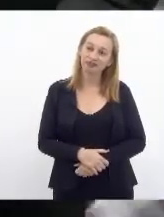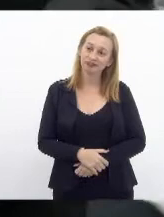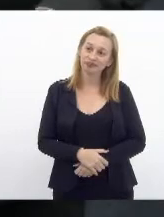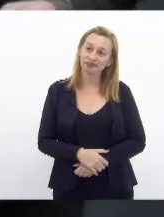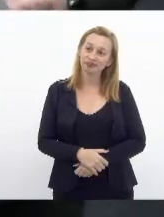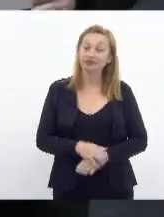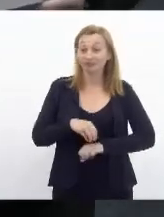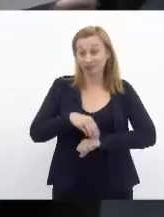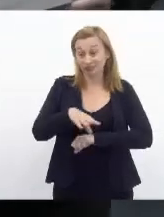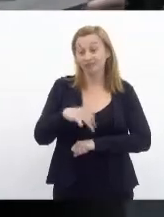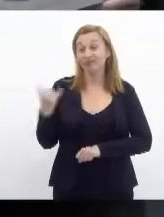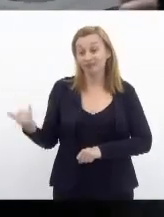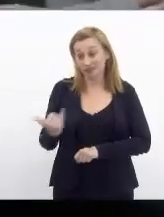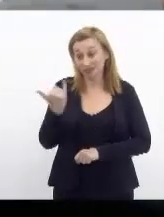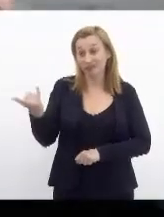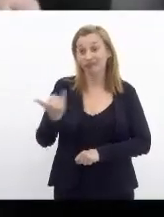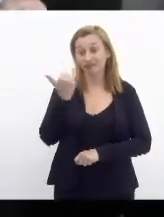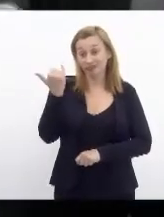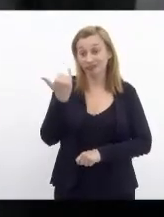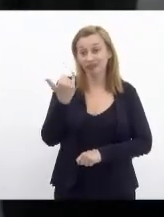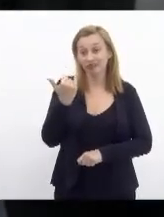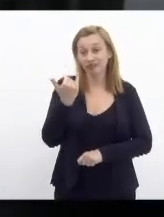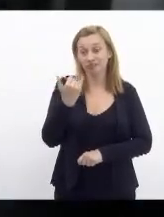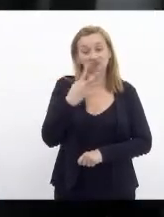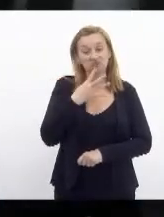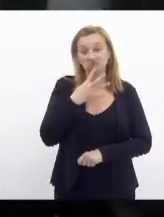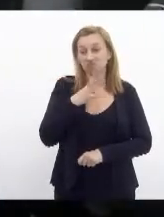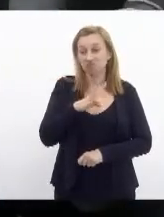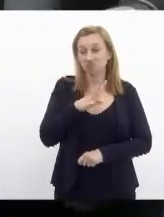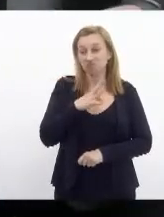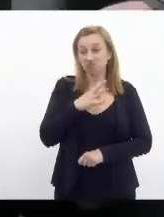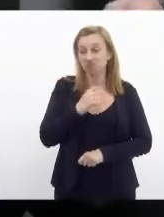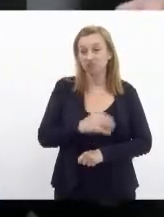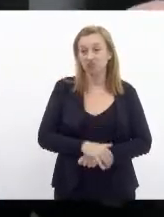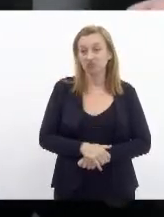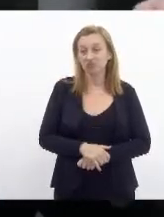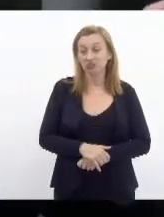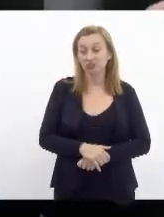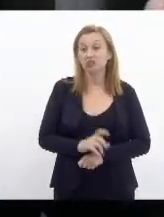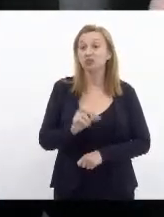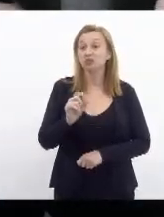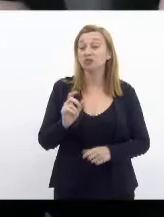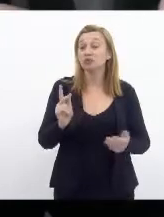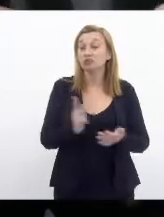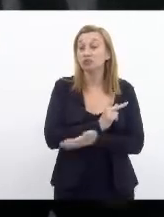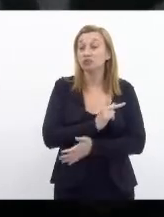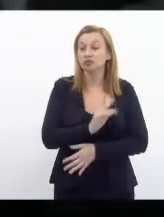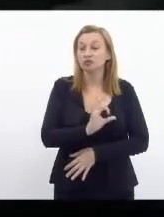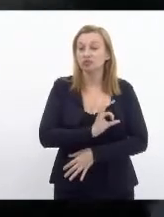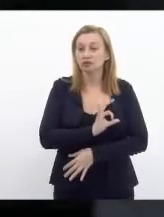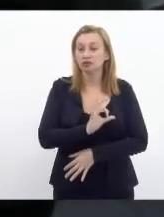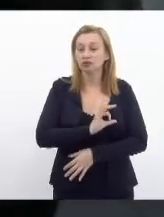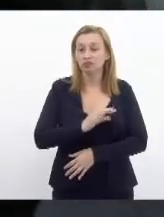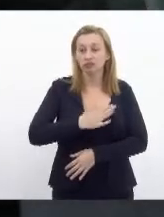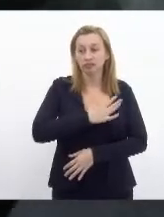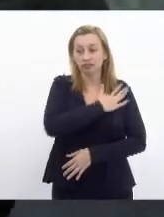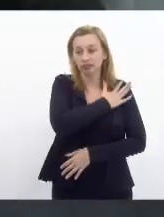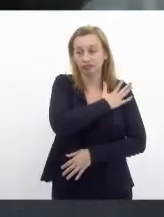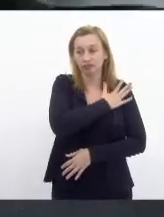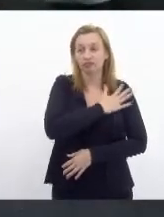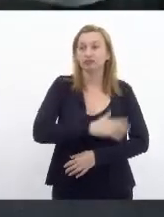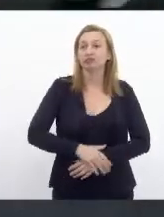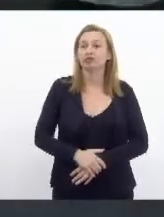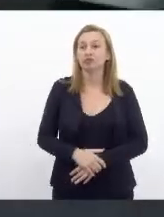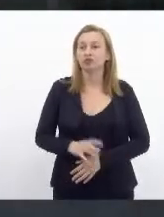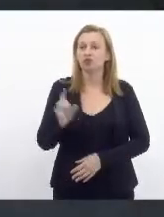indicação importante. Dino conhece bem o que passa o policial militar. Acho que